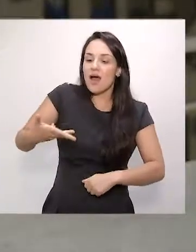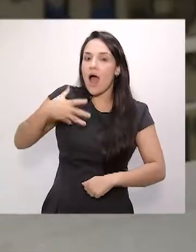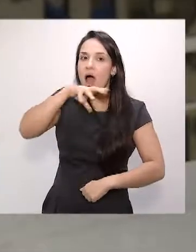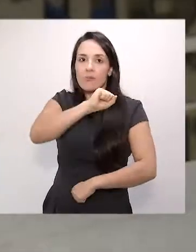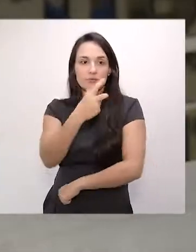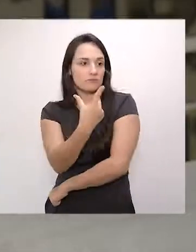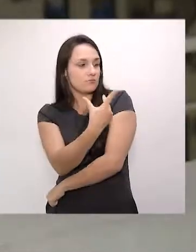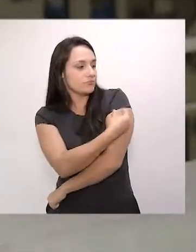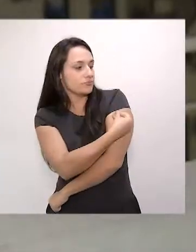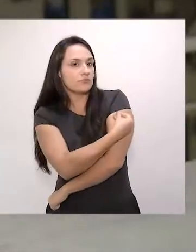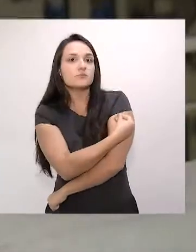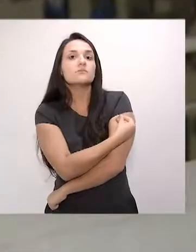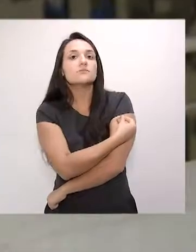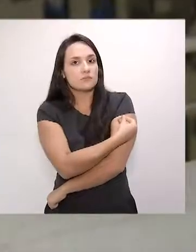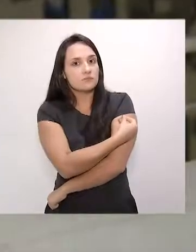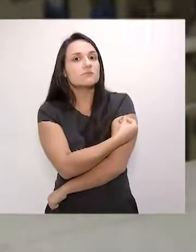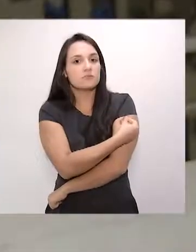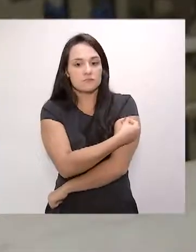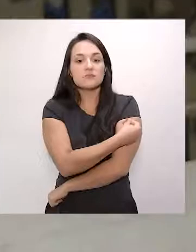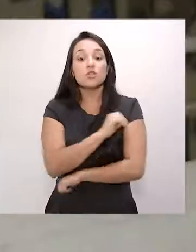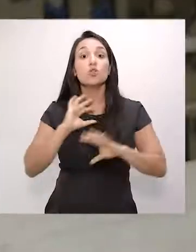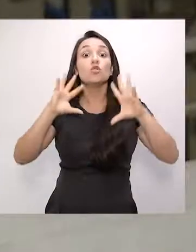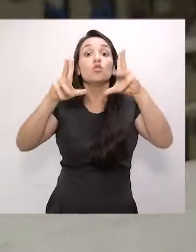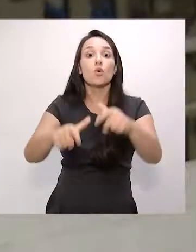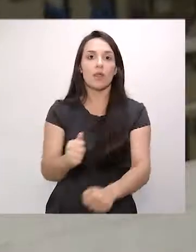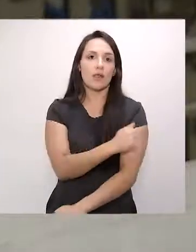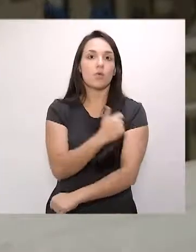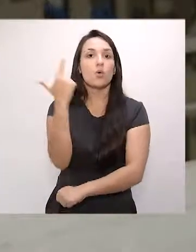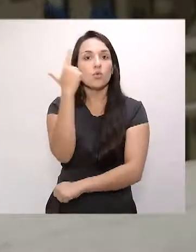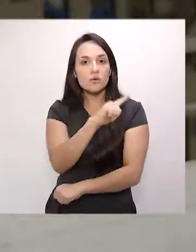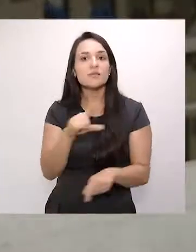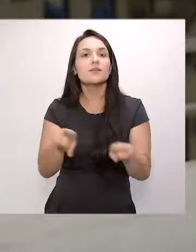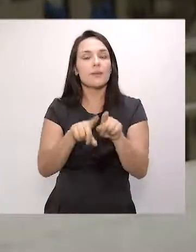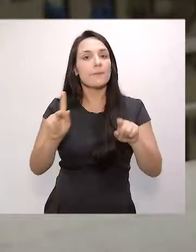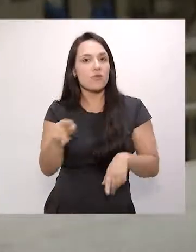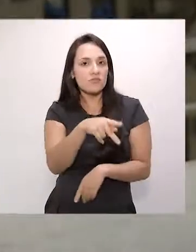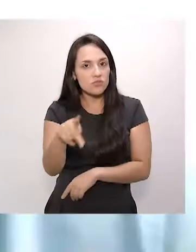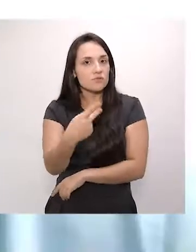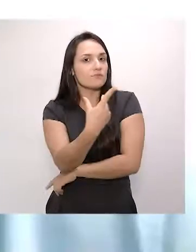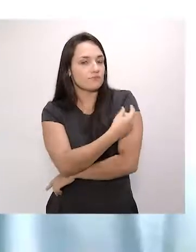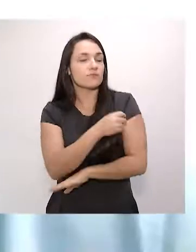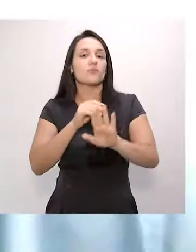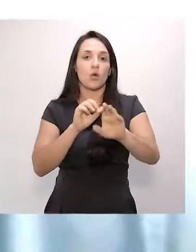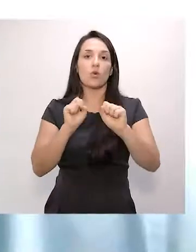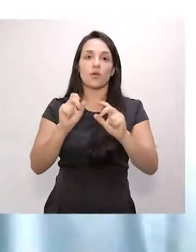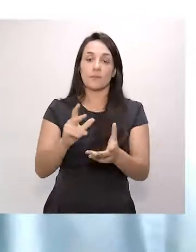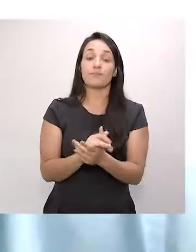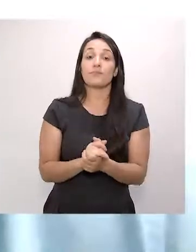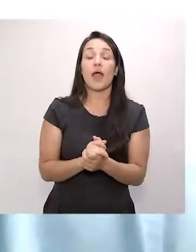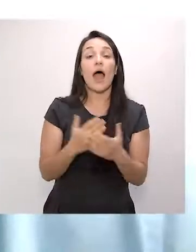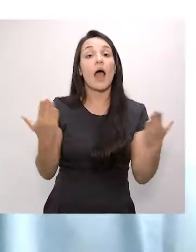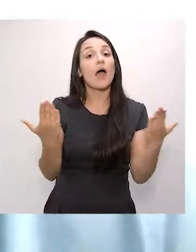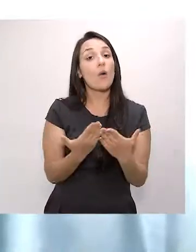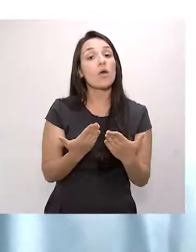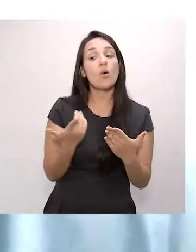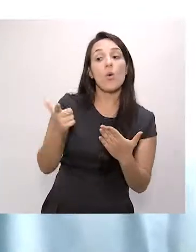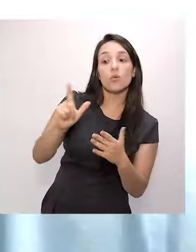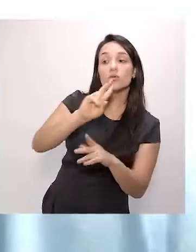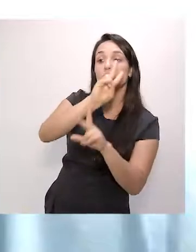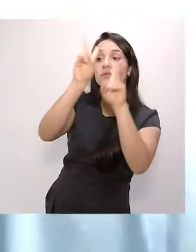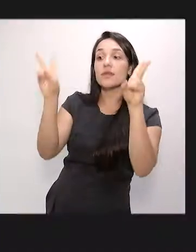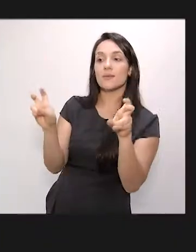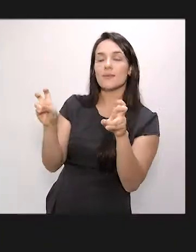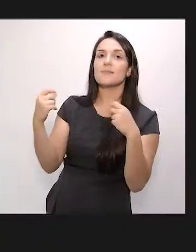a vacinação precisa ser acelerada e atingir toda a comunidade escolar. Além da vacinação, a audiência